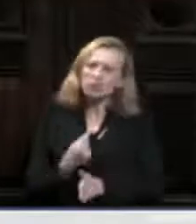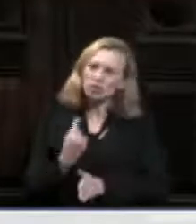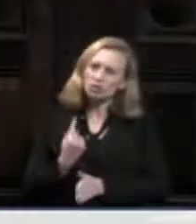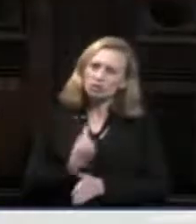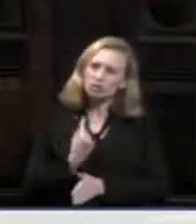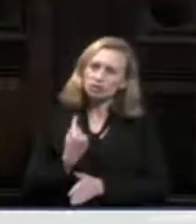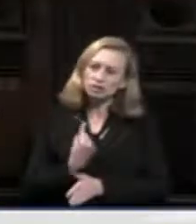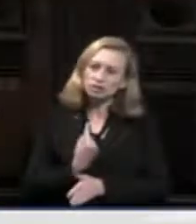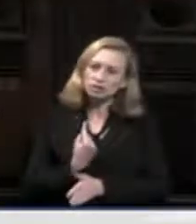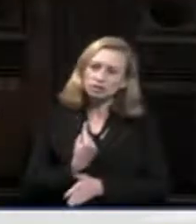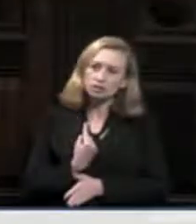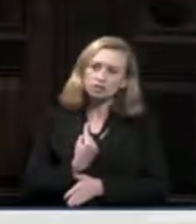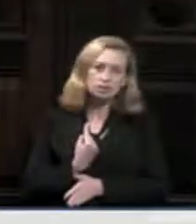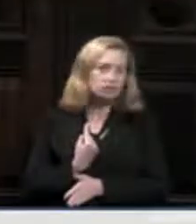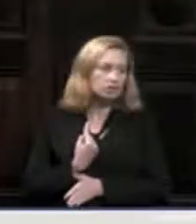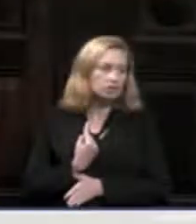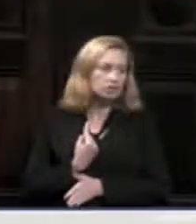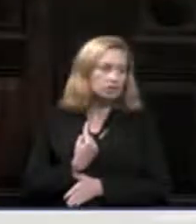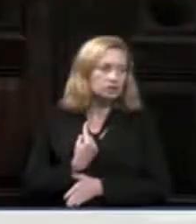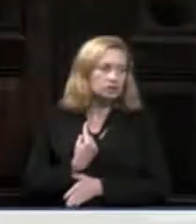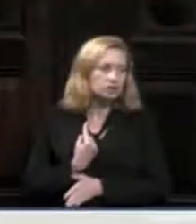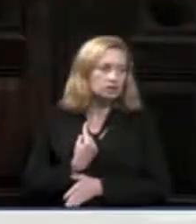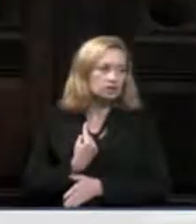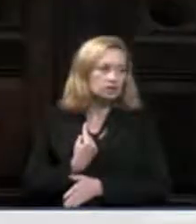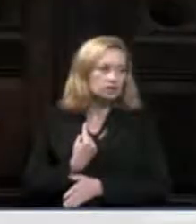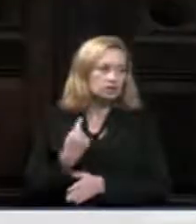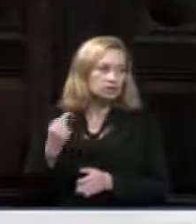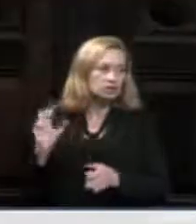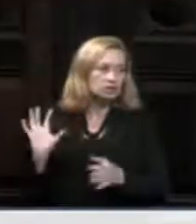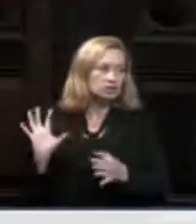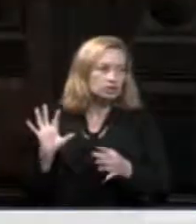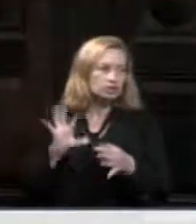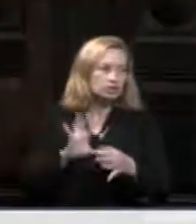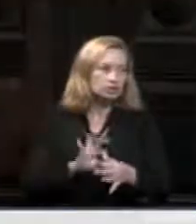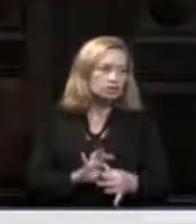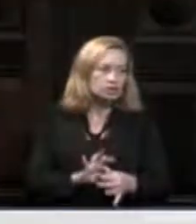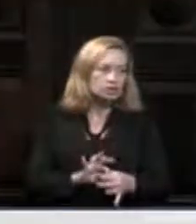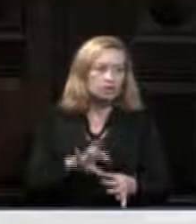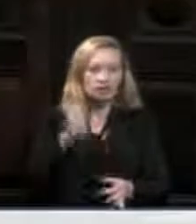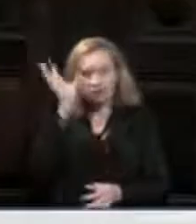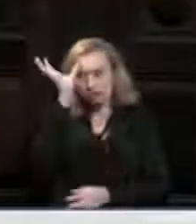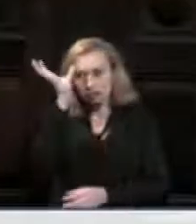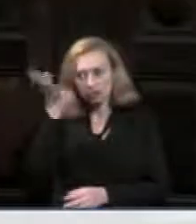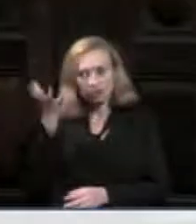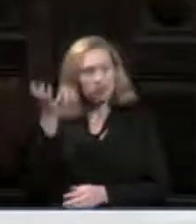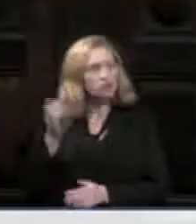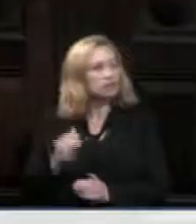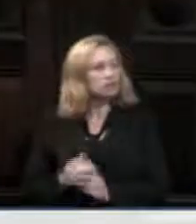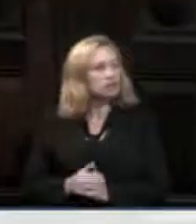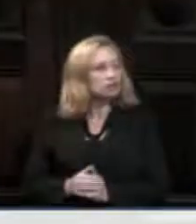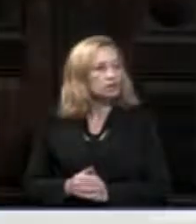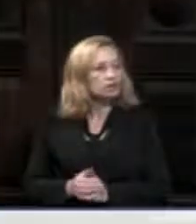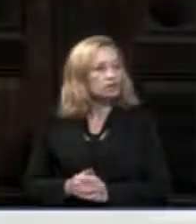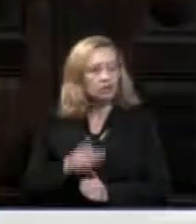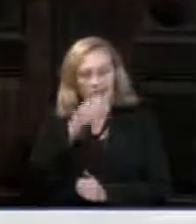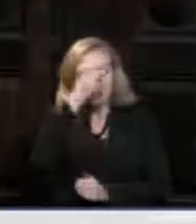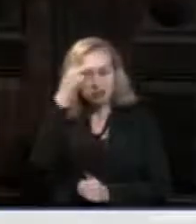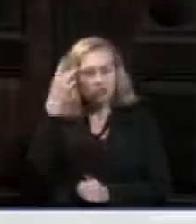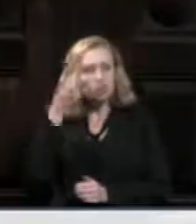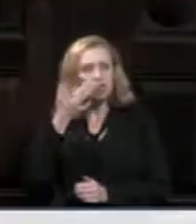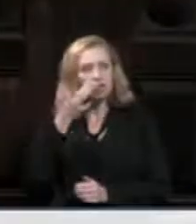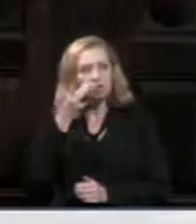nós vincular a solução de dignidade à pessoa